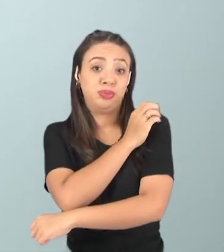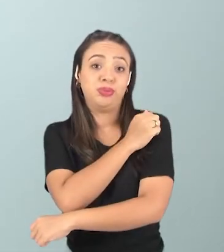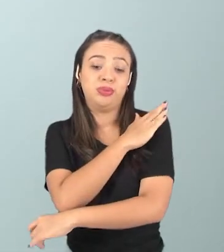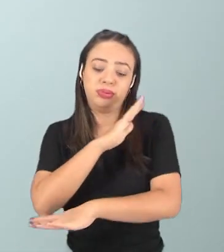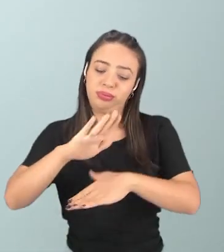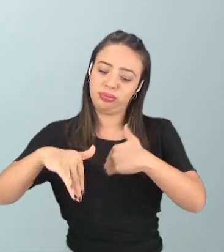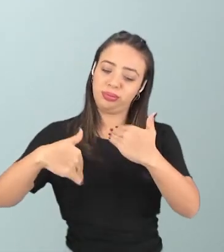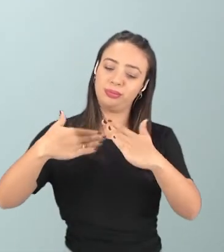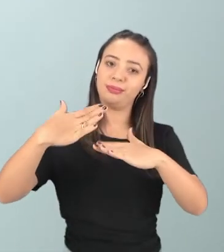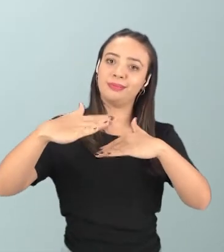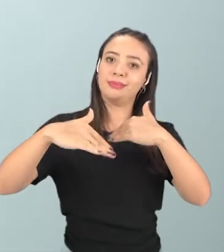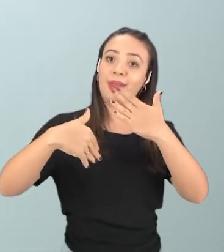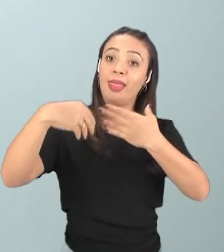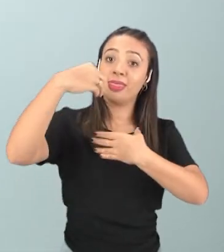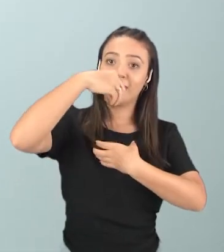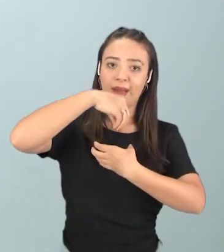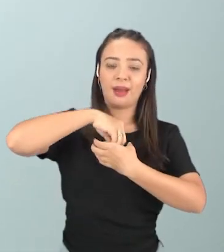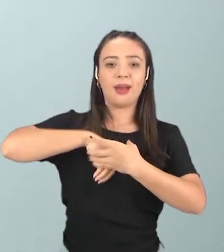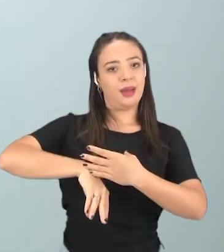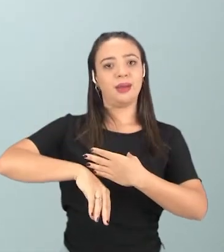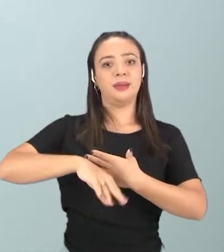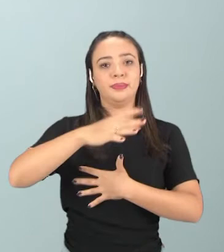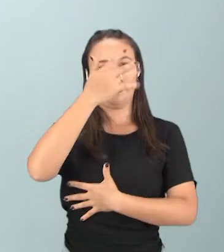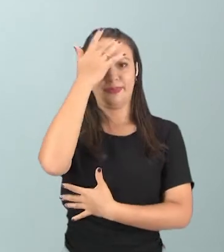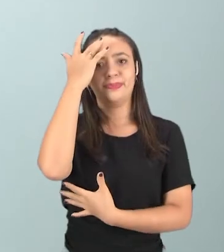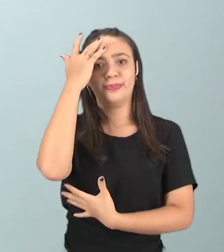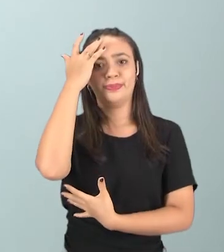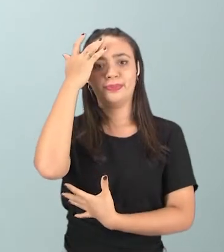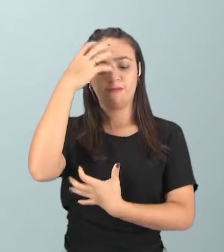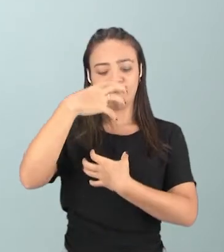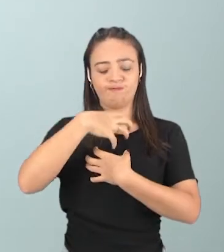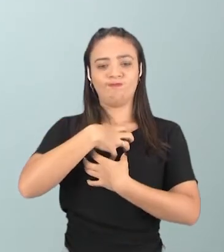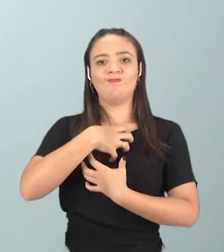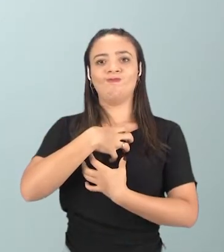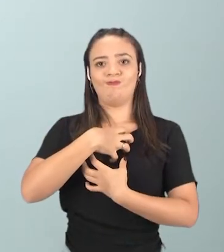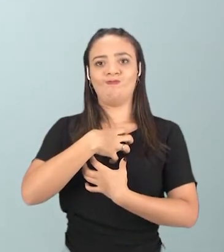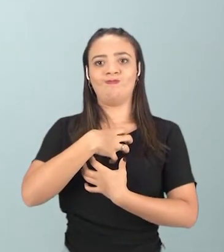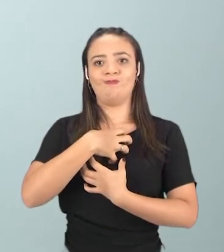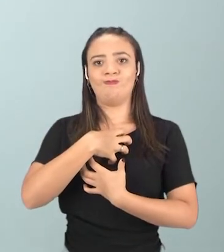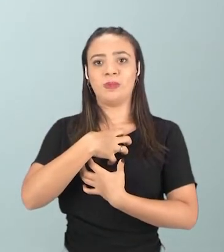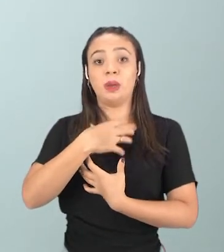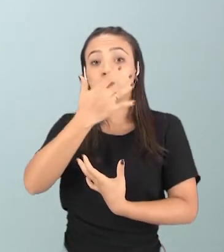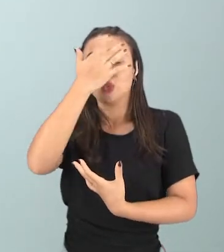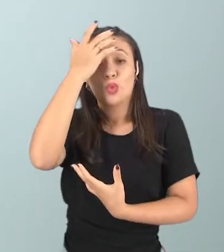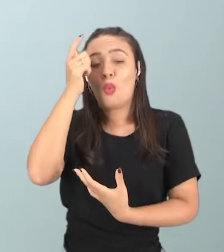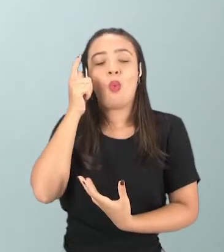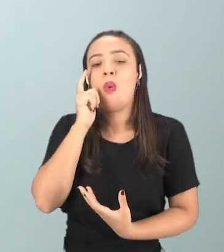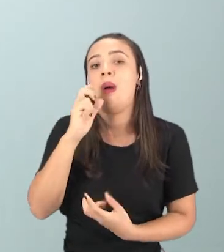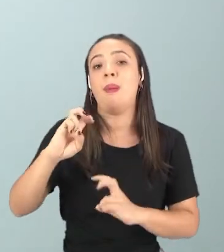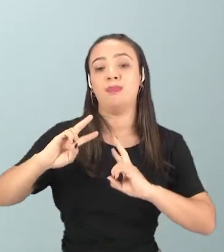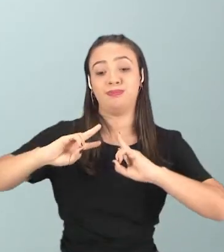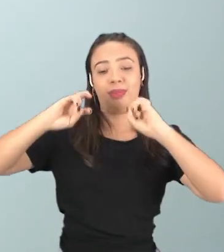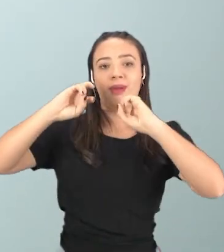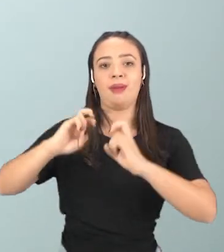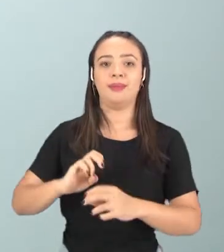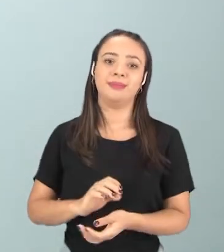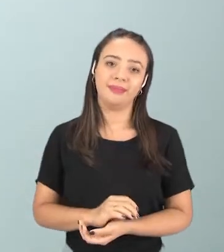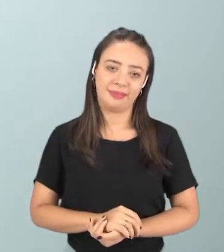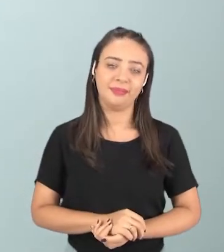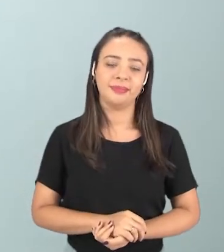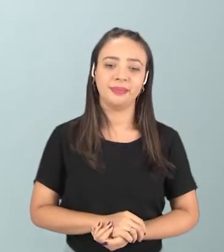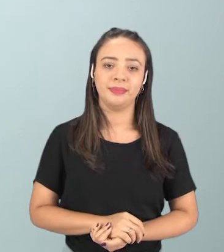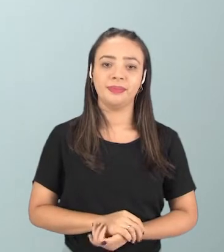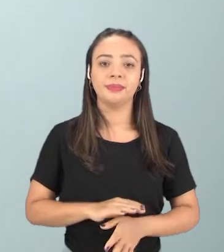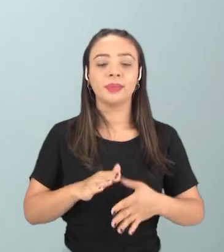ser da pessoa e está ali inconsciente, sem ser percebido. Só em alguns momentos ele se